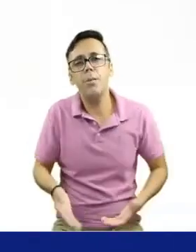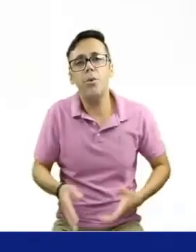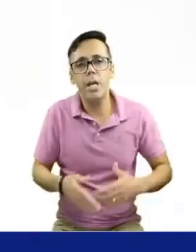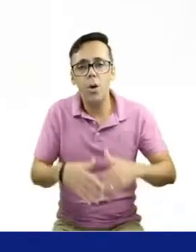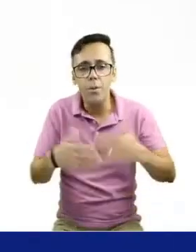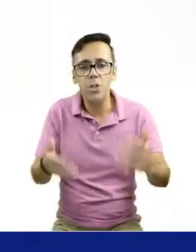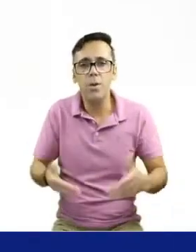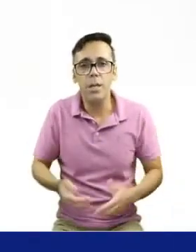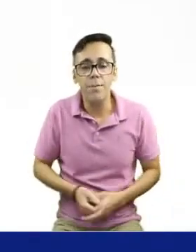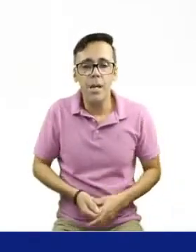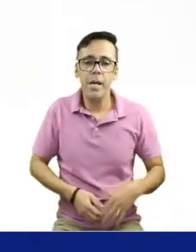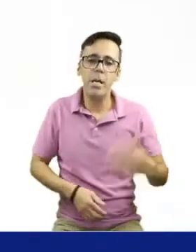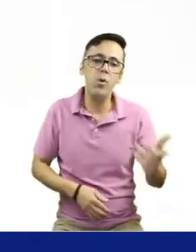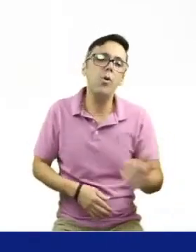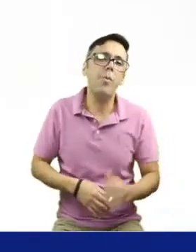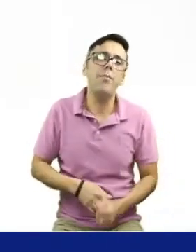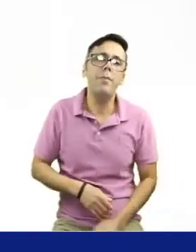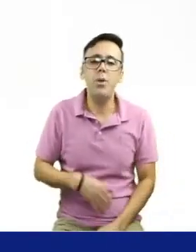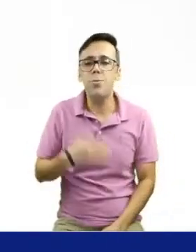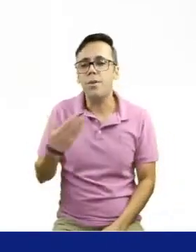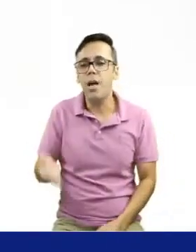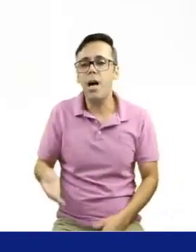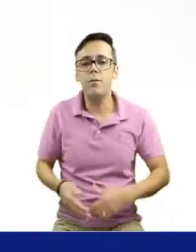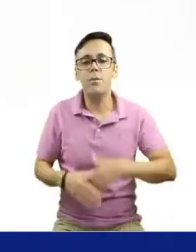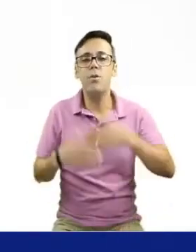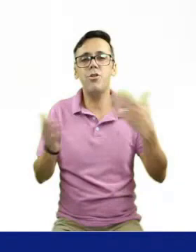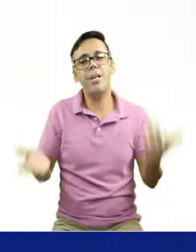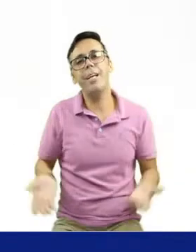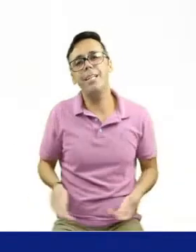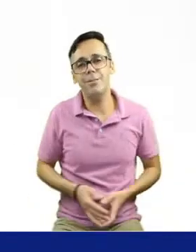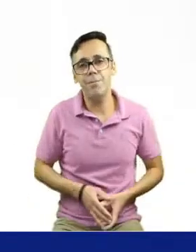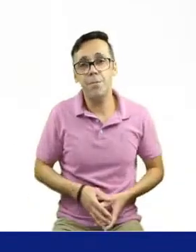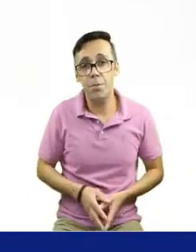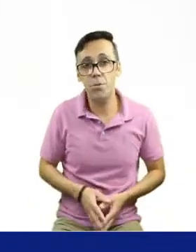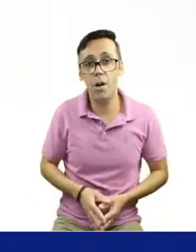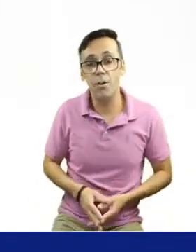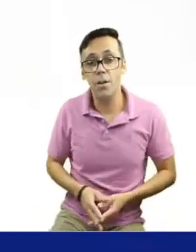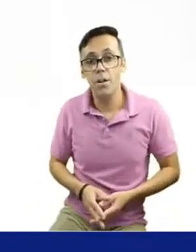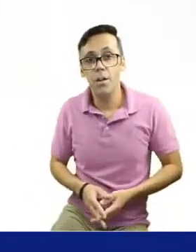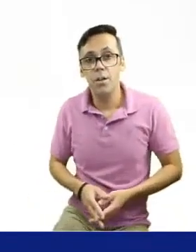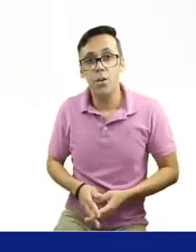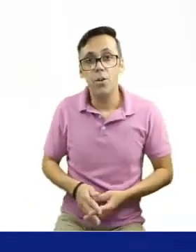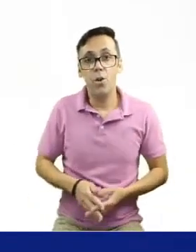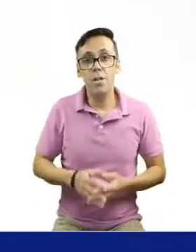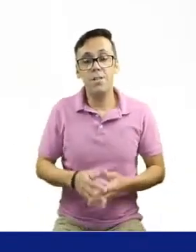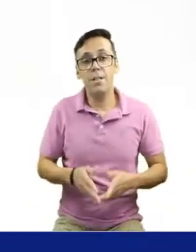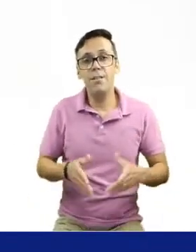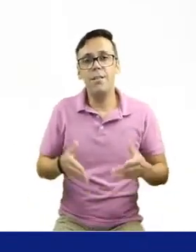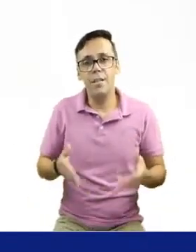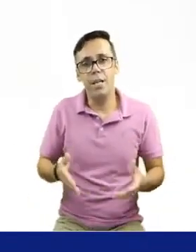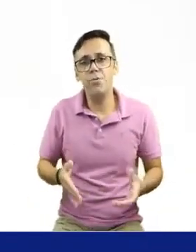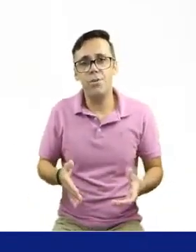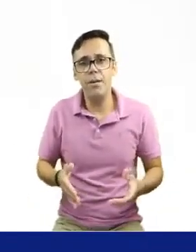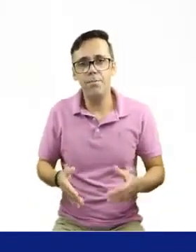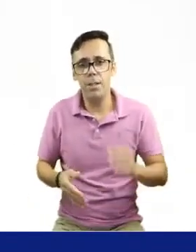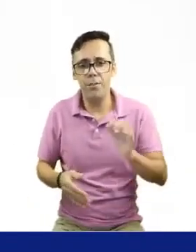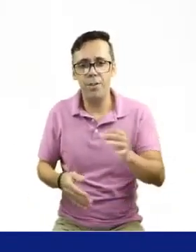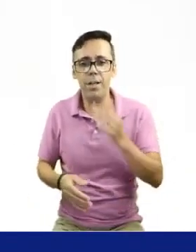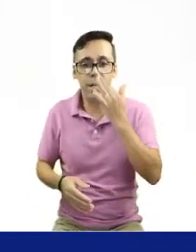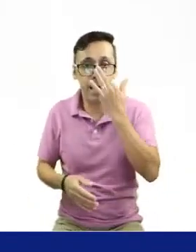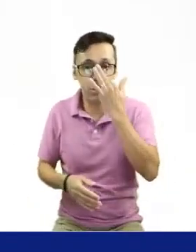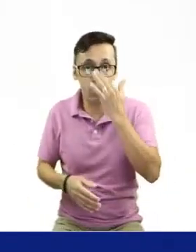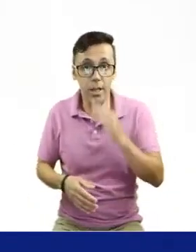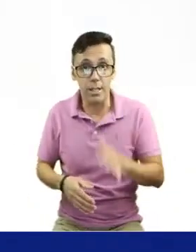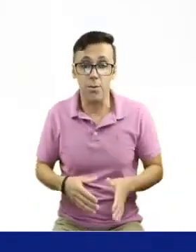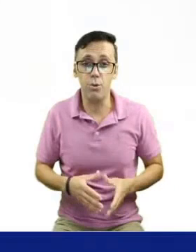actividade laboral mesmo ali na UPA e onde é que é isso pessoal nós entendemos né